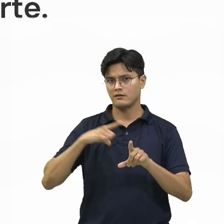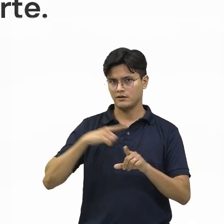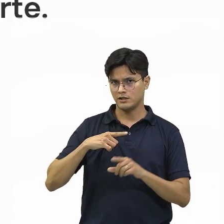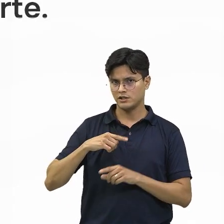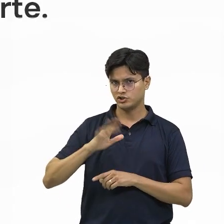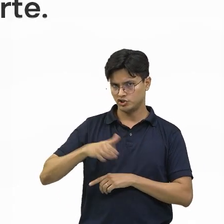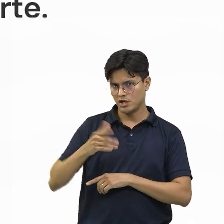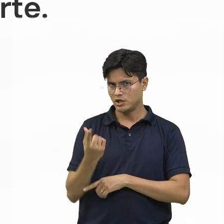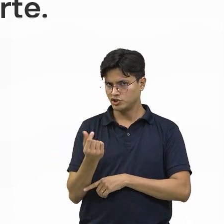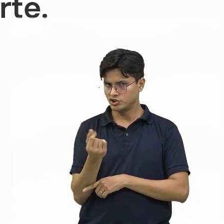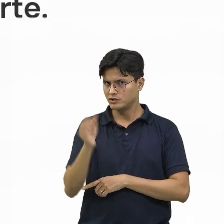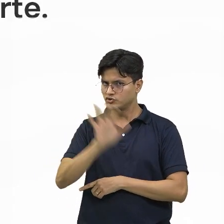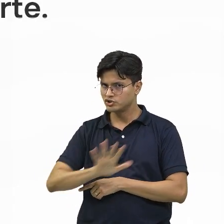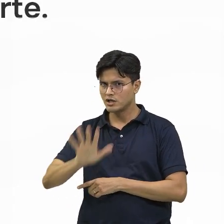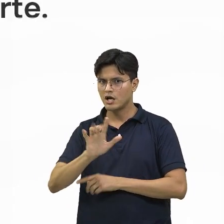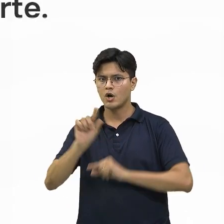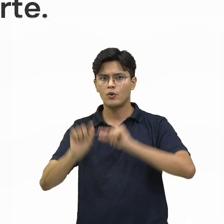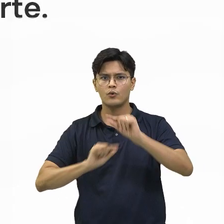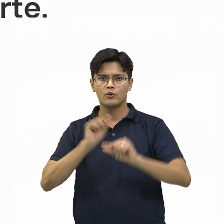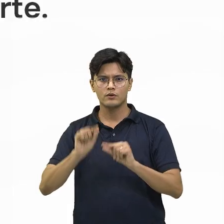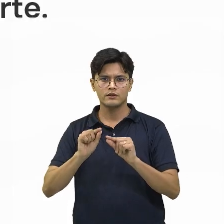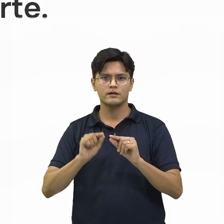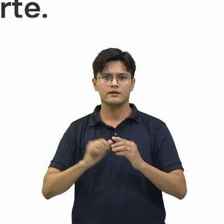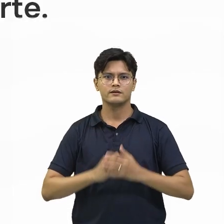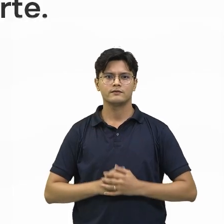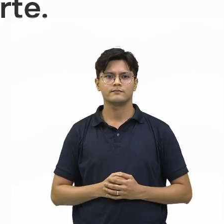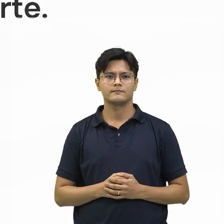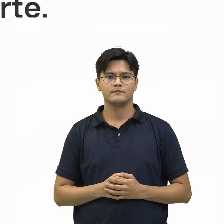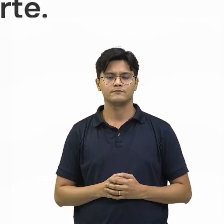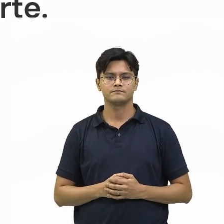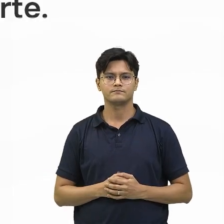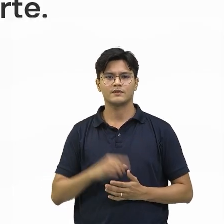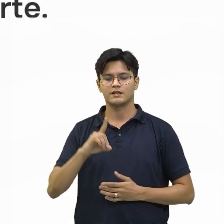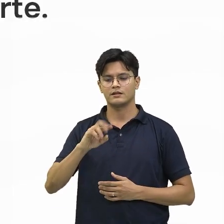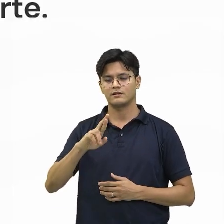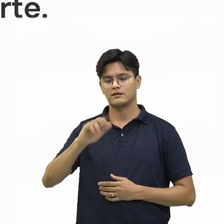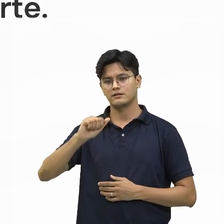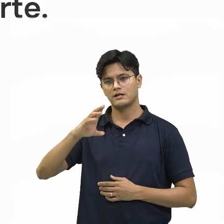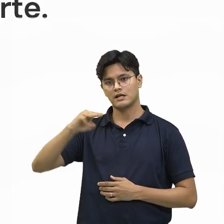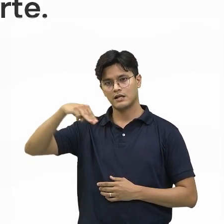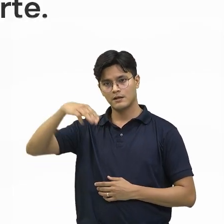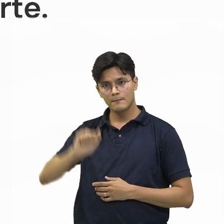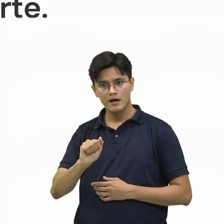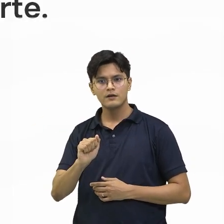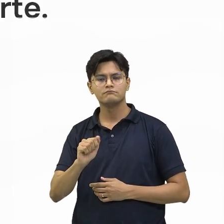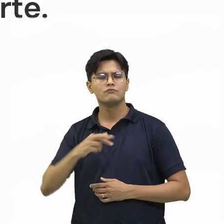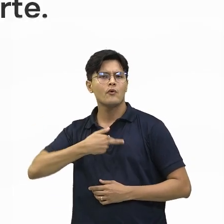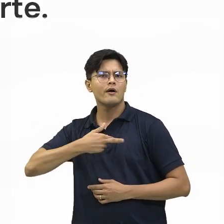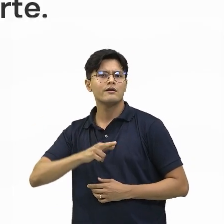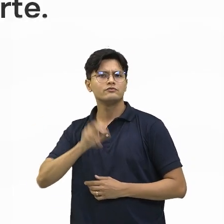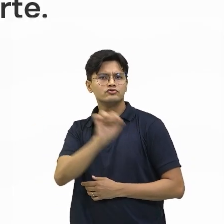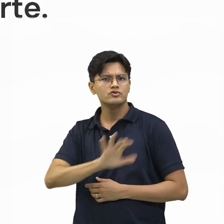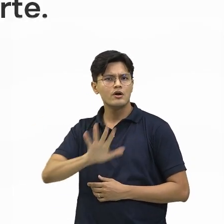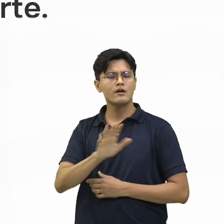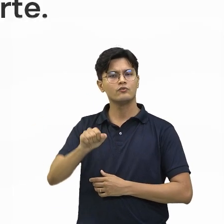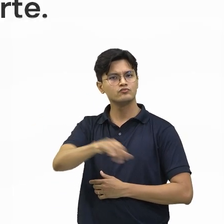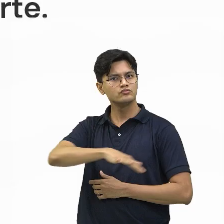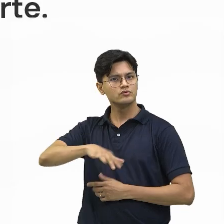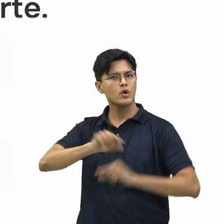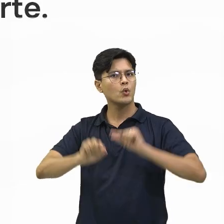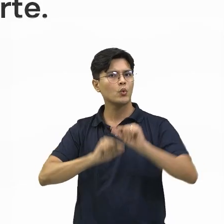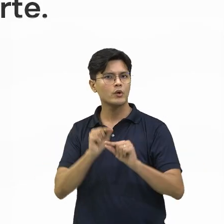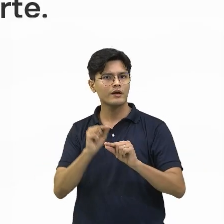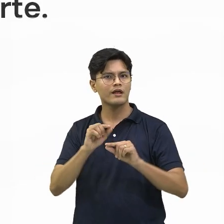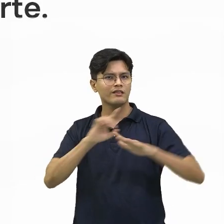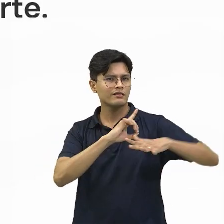que era o dracma. A religião desse território, né, geral, ela era politeísta,